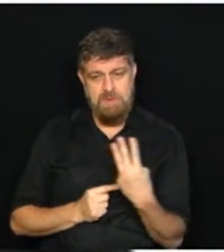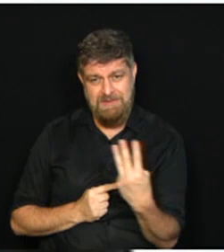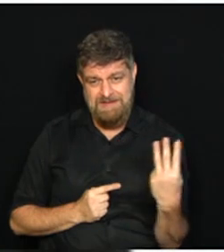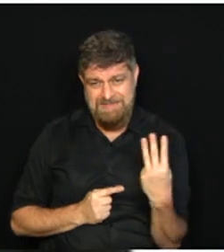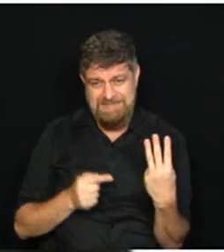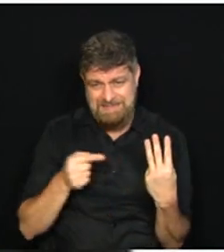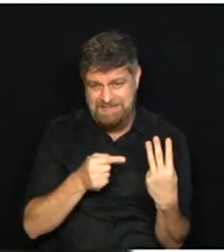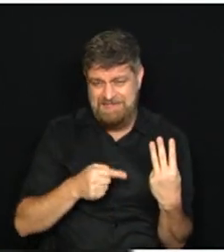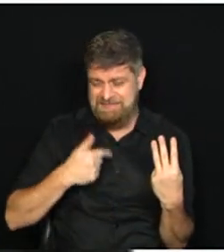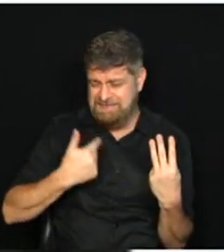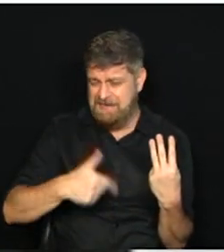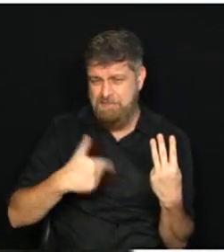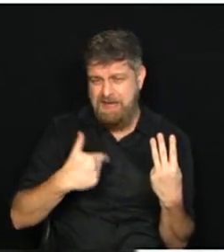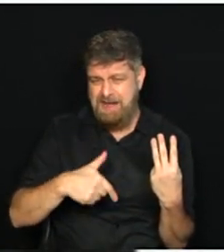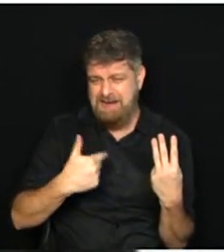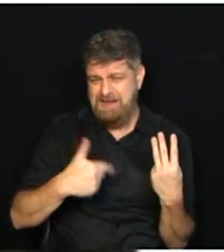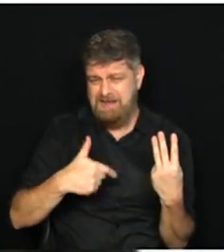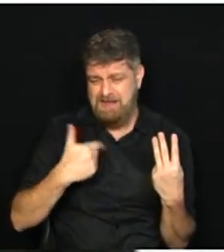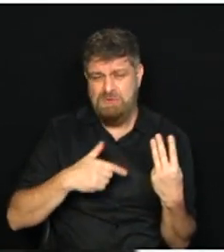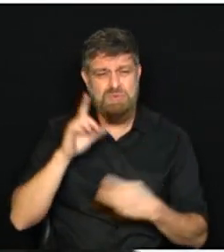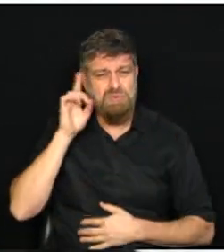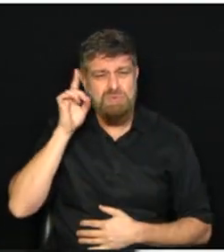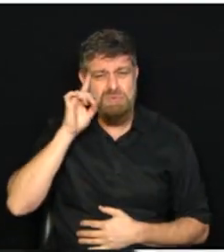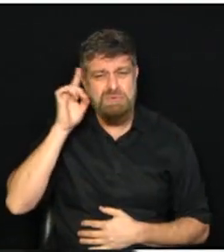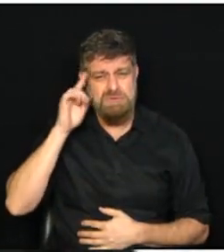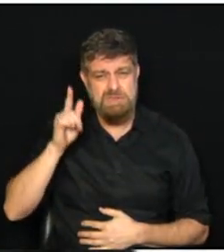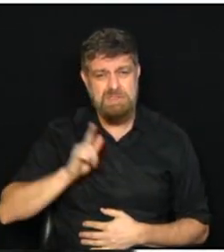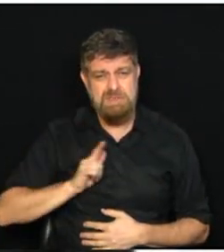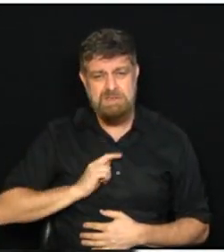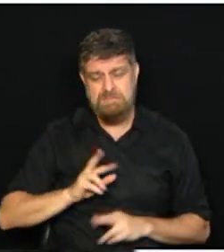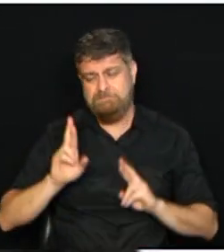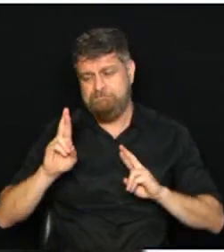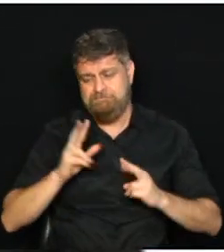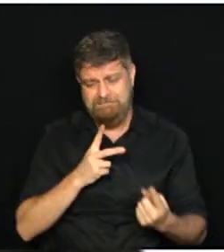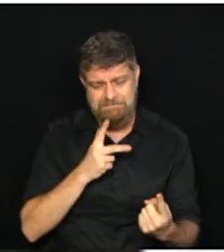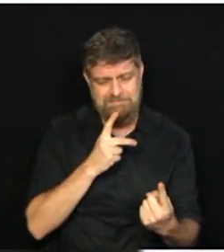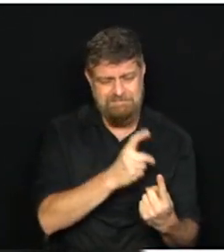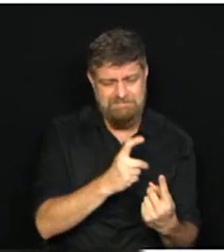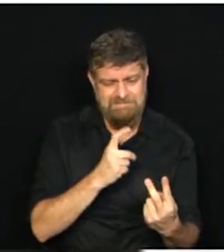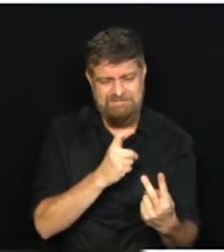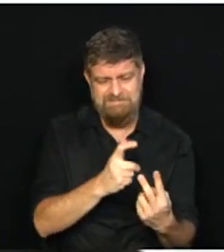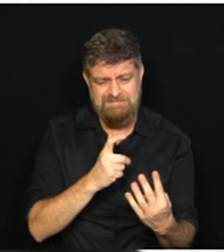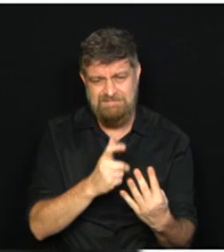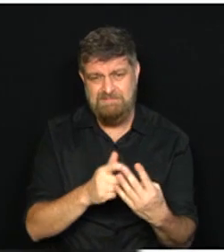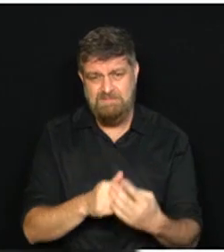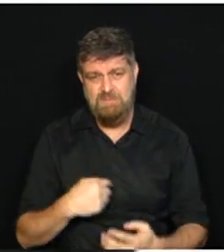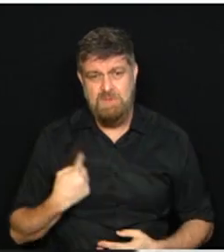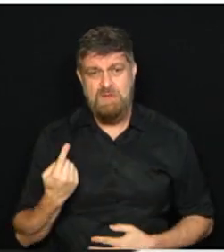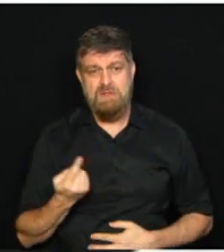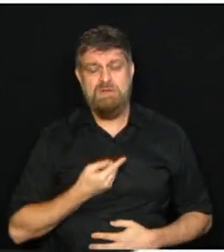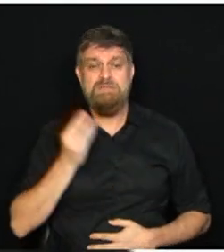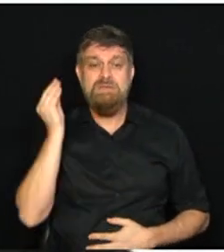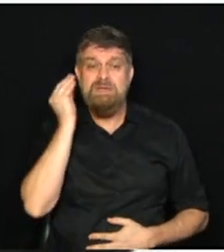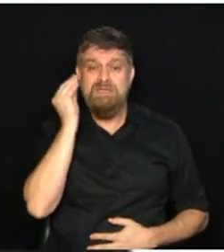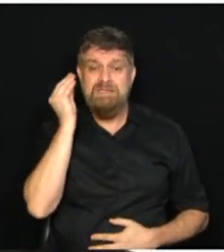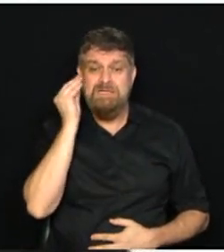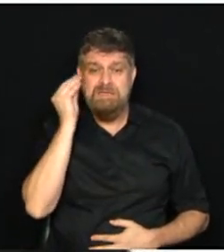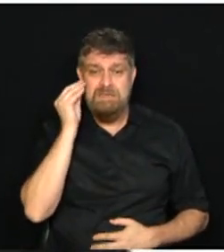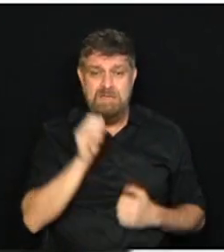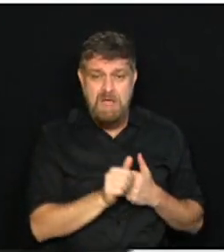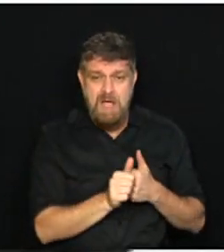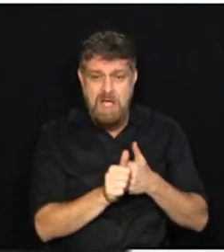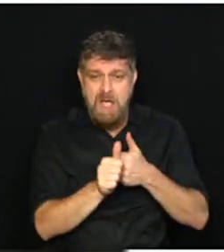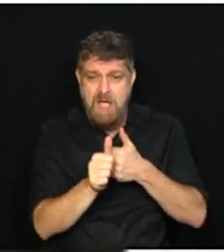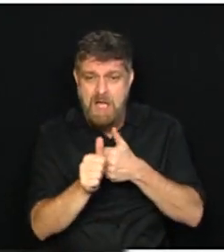todos juntos aí numa luta, contando com essa vacinação. Enquanto isso, nós estamos tentando aqui acompanhar a parte